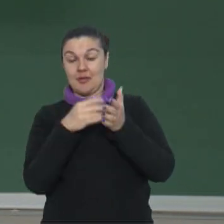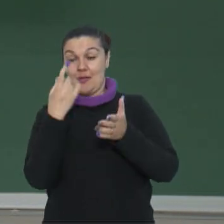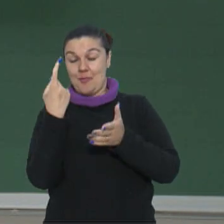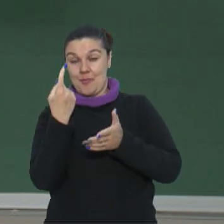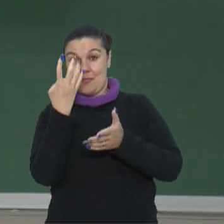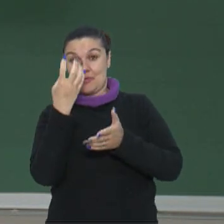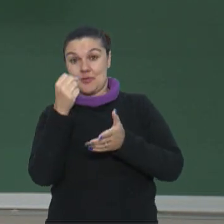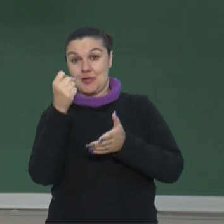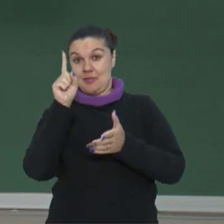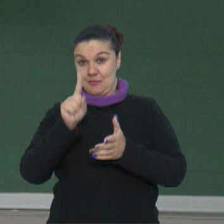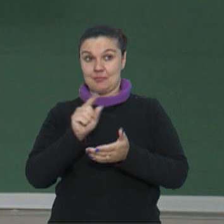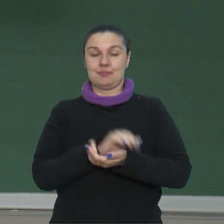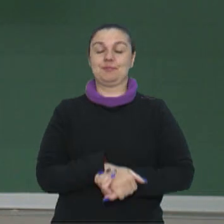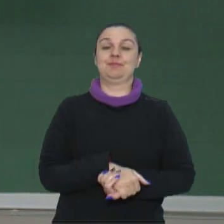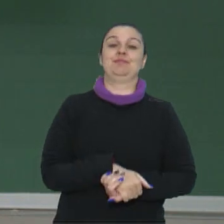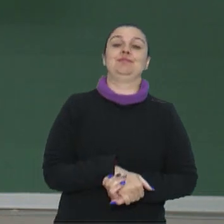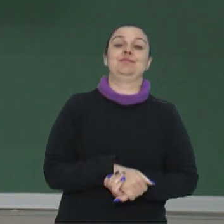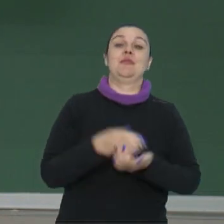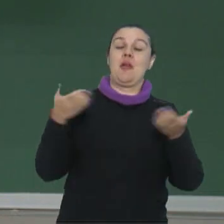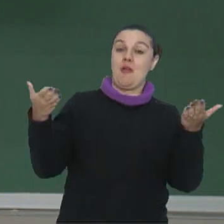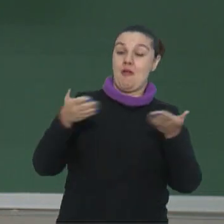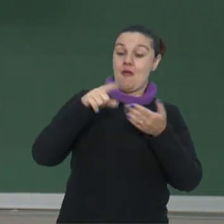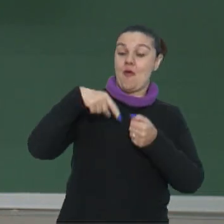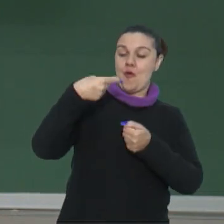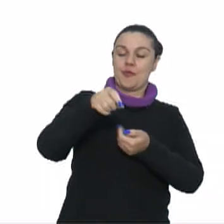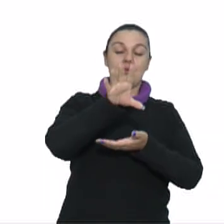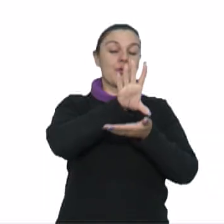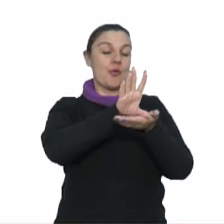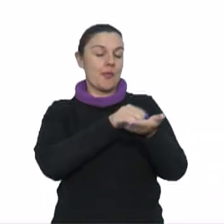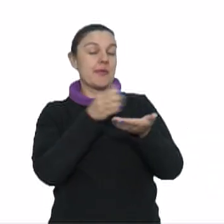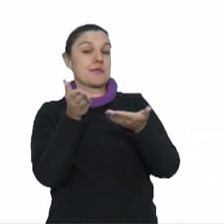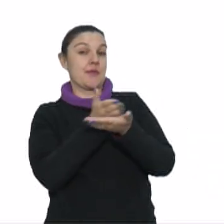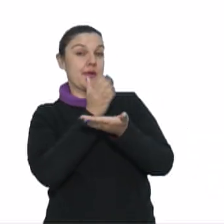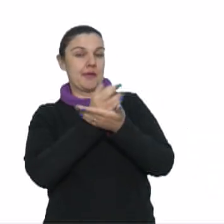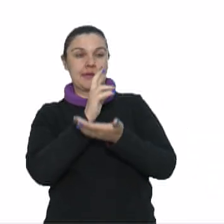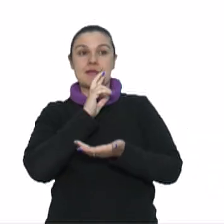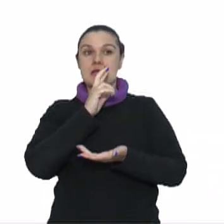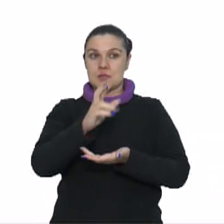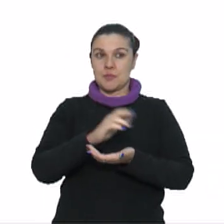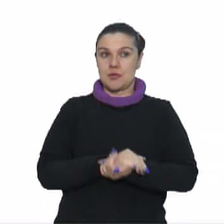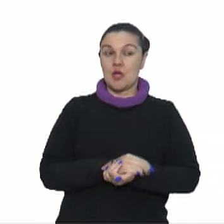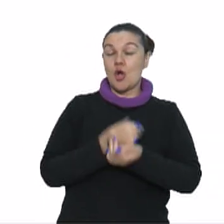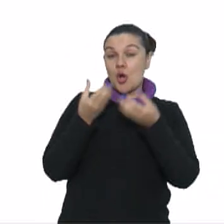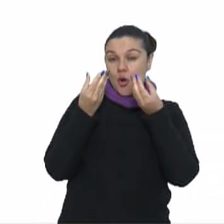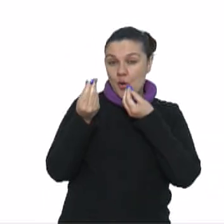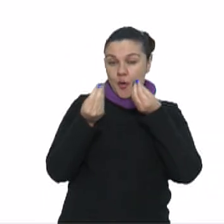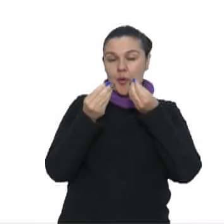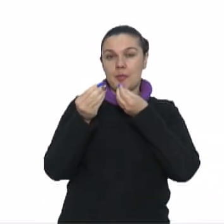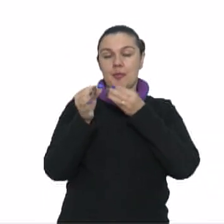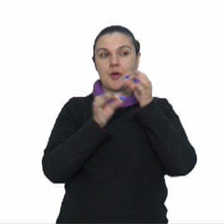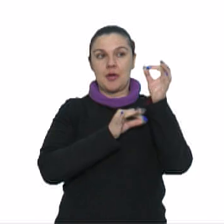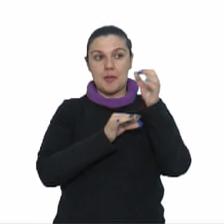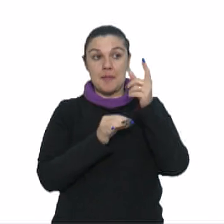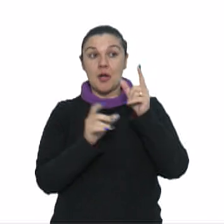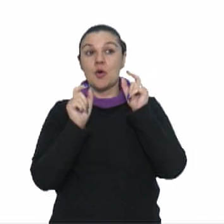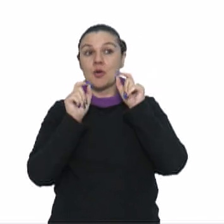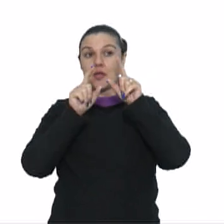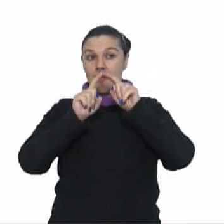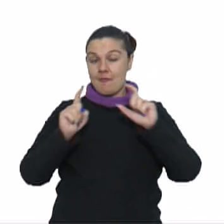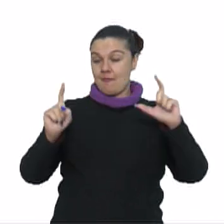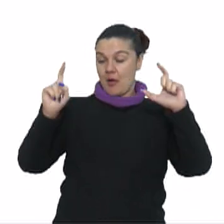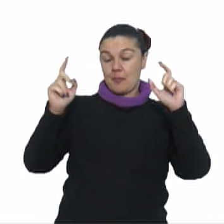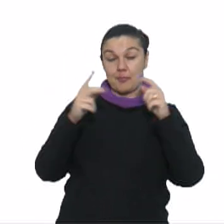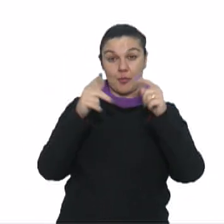1469 e 1481. Próxima atividade. Copie em seu caderno e responda. Como que era formado o que nós podemos chamar de